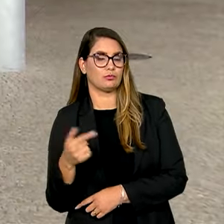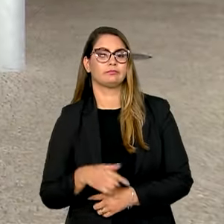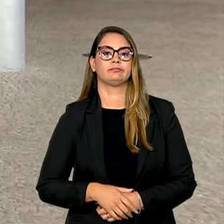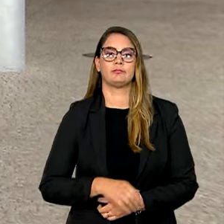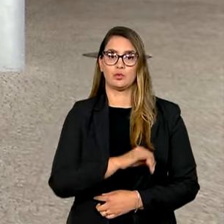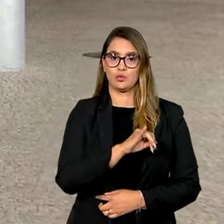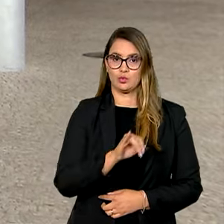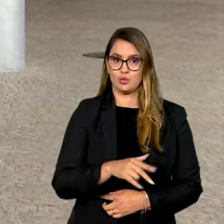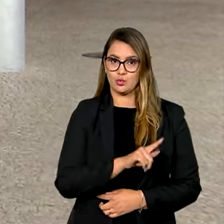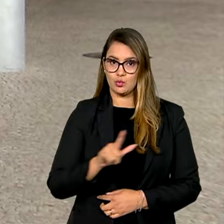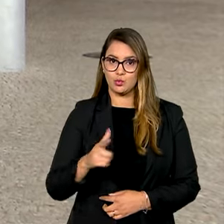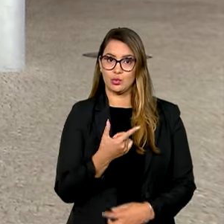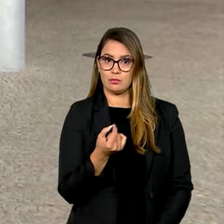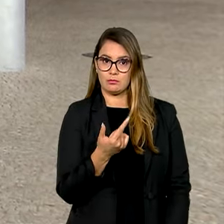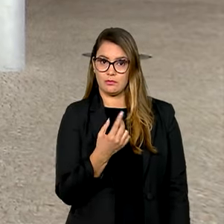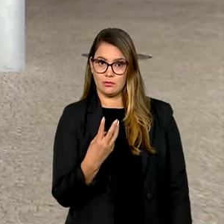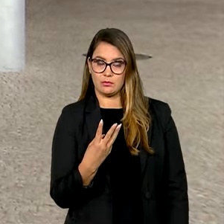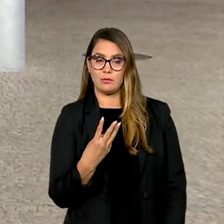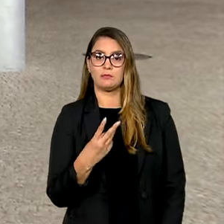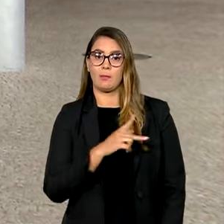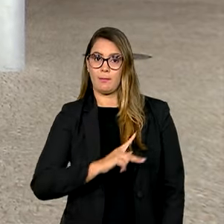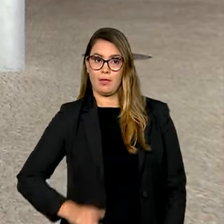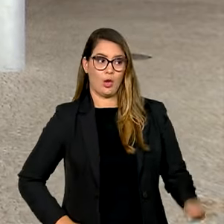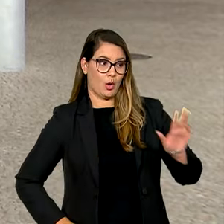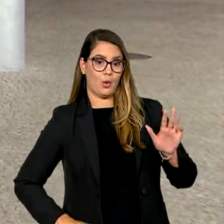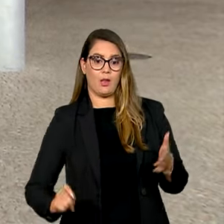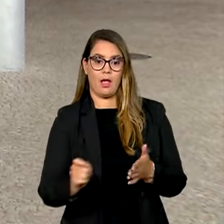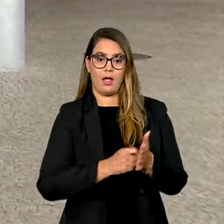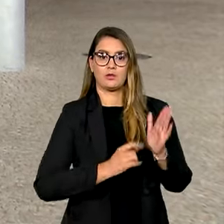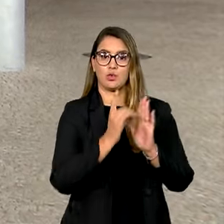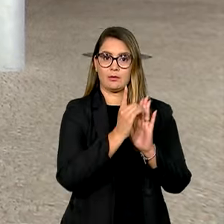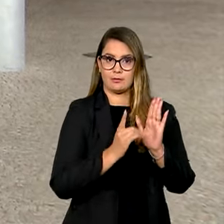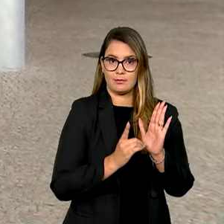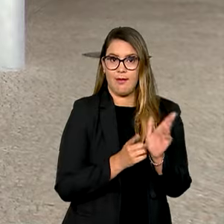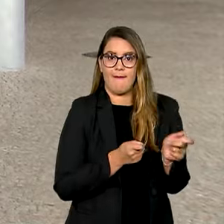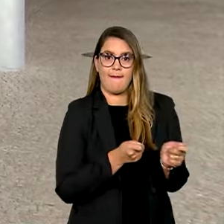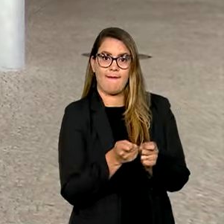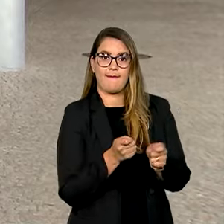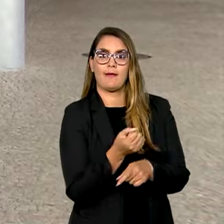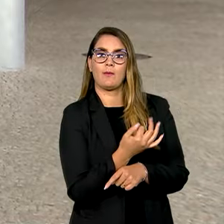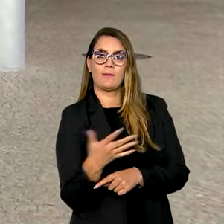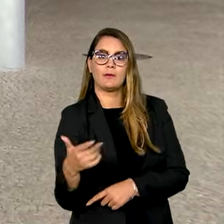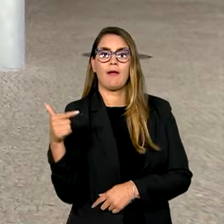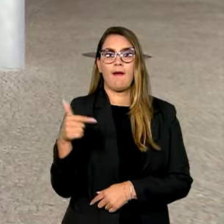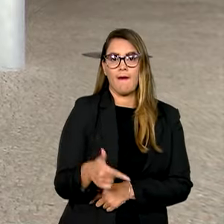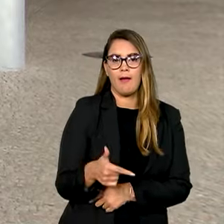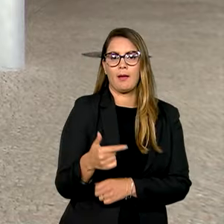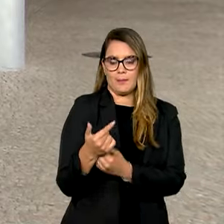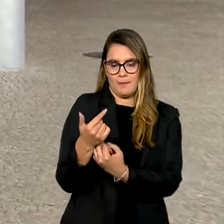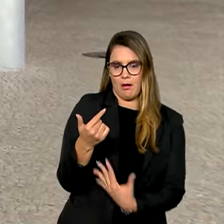em Julho de 2023 o presidente Lula assinou um decreto restringindo a quantidade de armas e munições